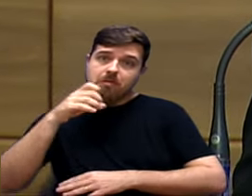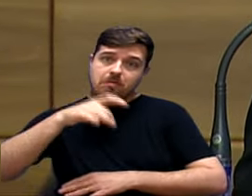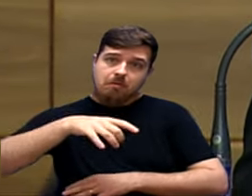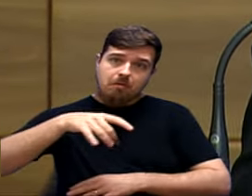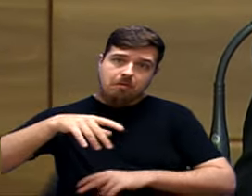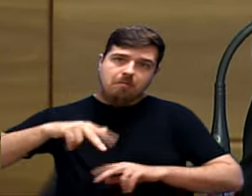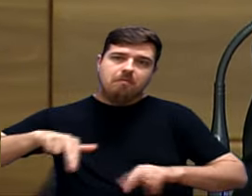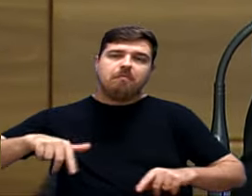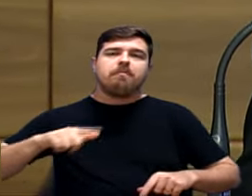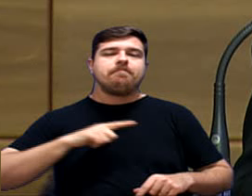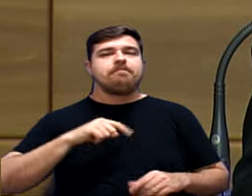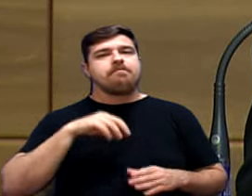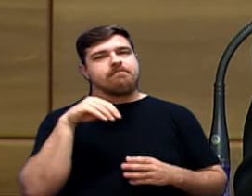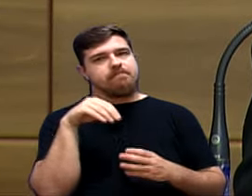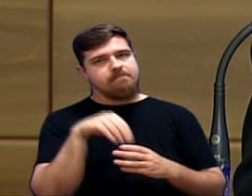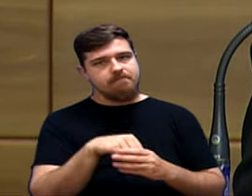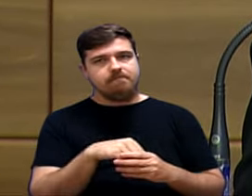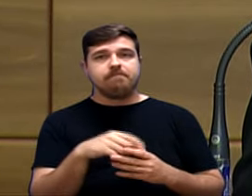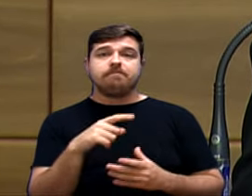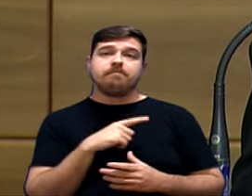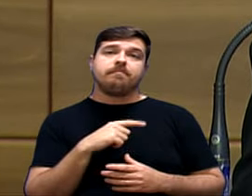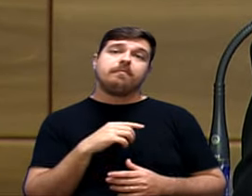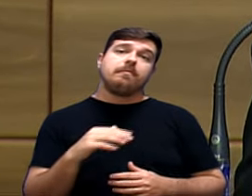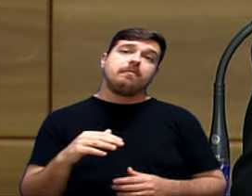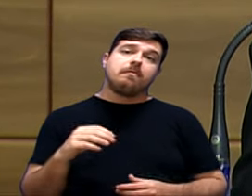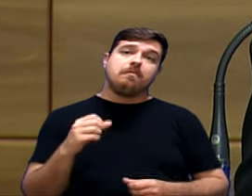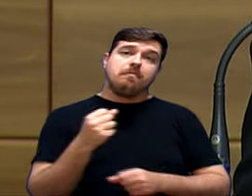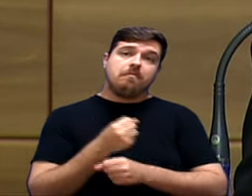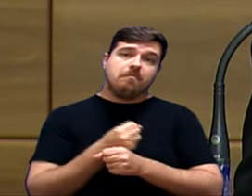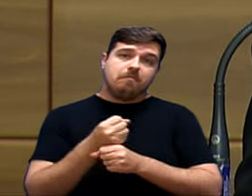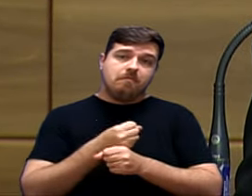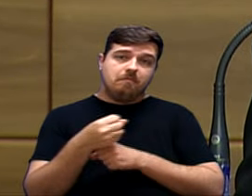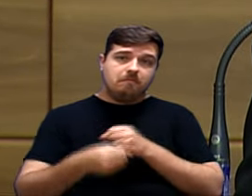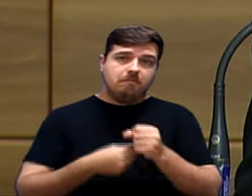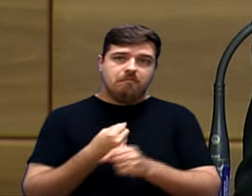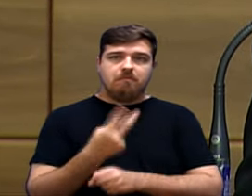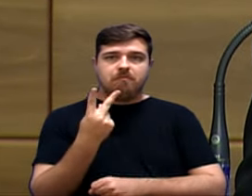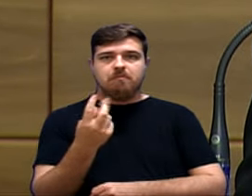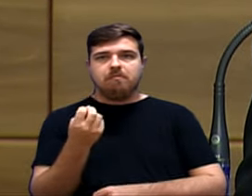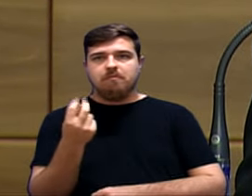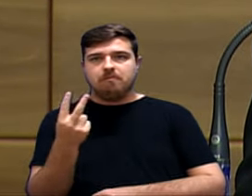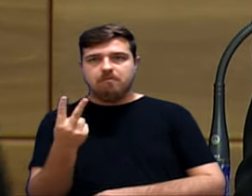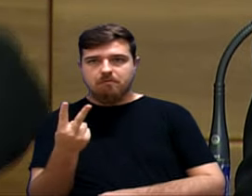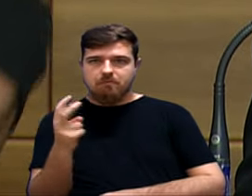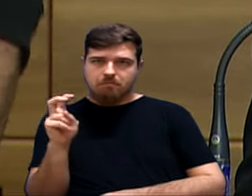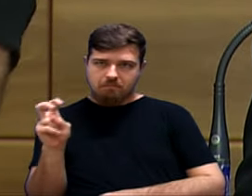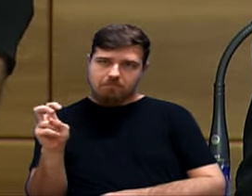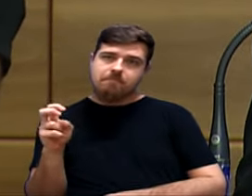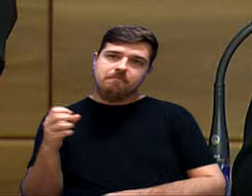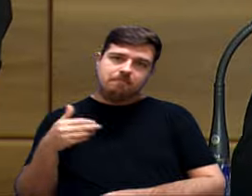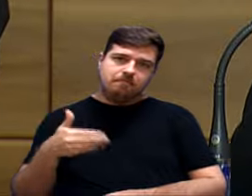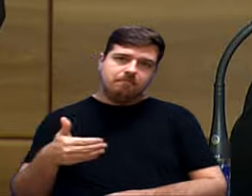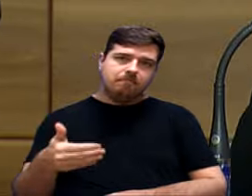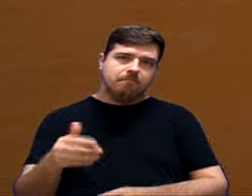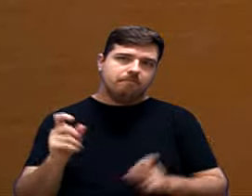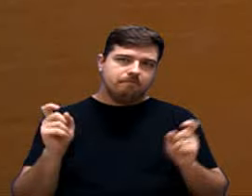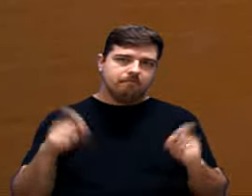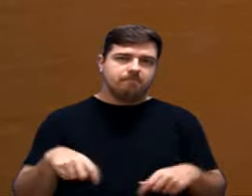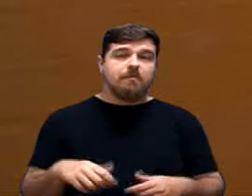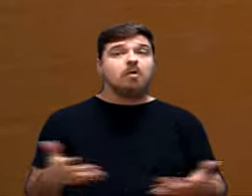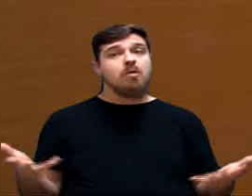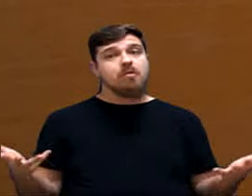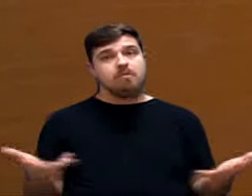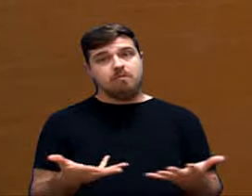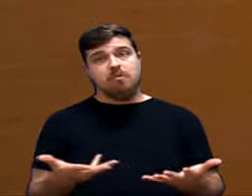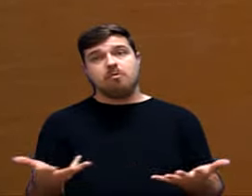então serão contempladas Ah para o ano que vem nós temos essa essa proposta de realmente levar isso acaba e hoje já já